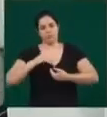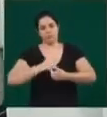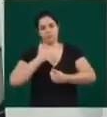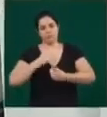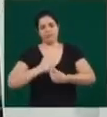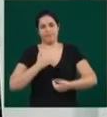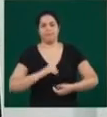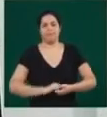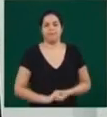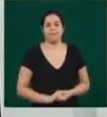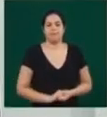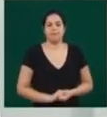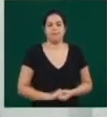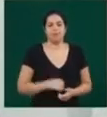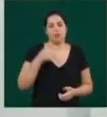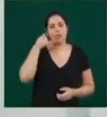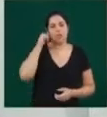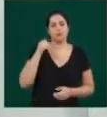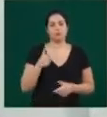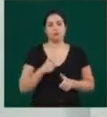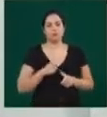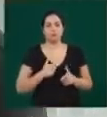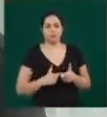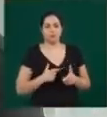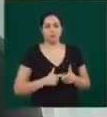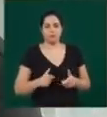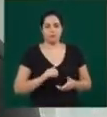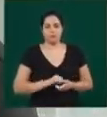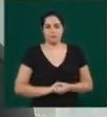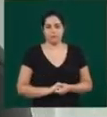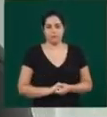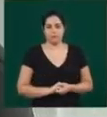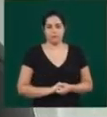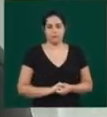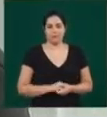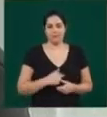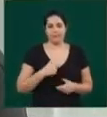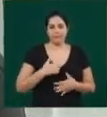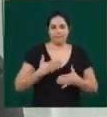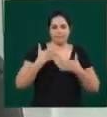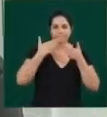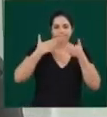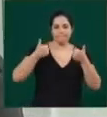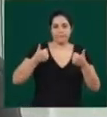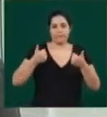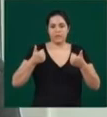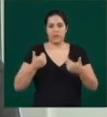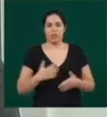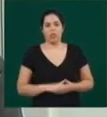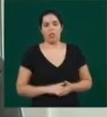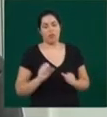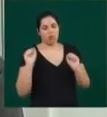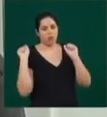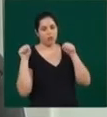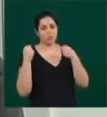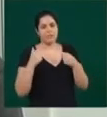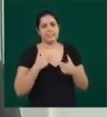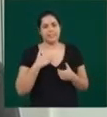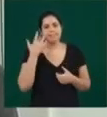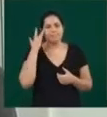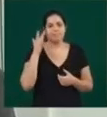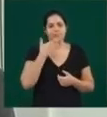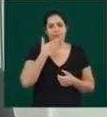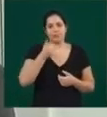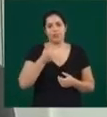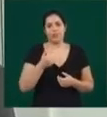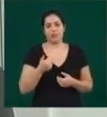do treinador para evitar problemas de saúde. Para um melhor preparo e rendimento dos exercícios, eu prefiro